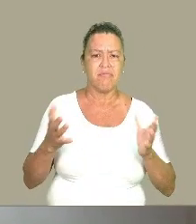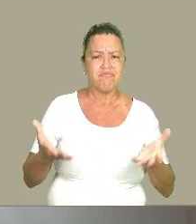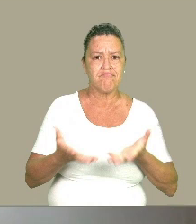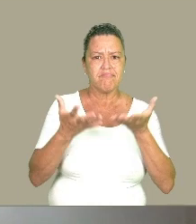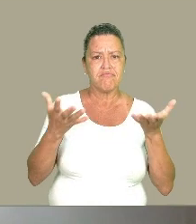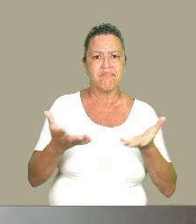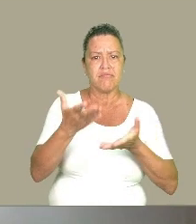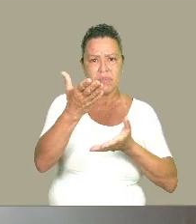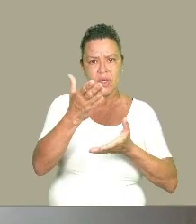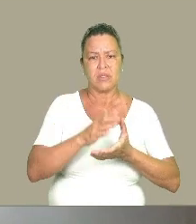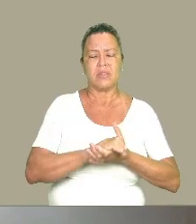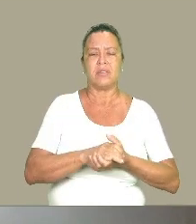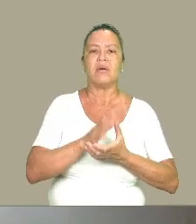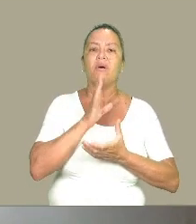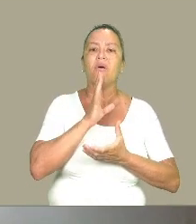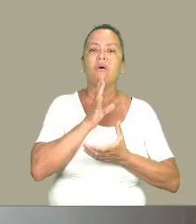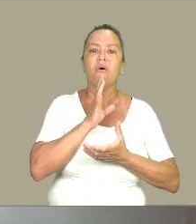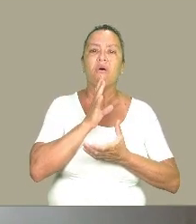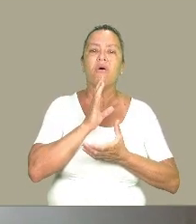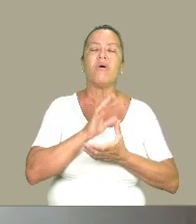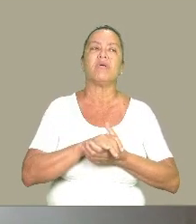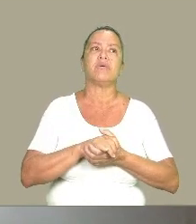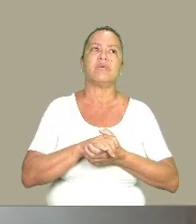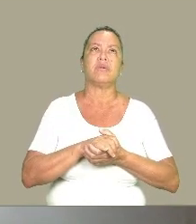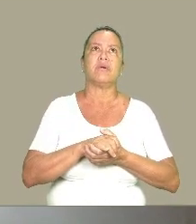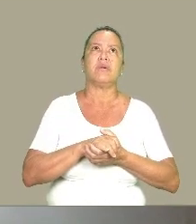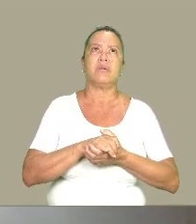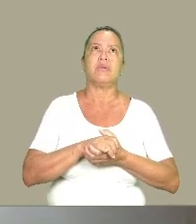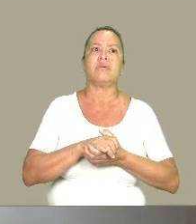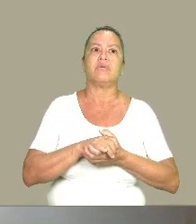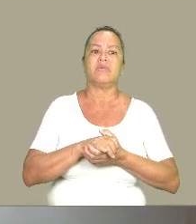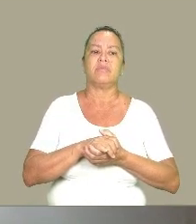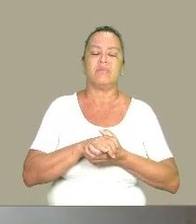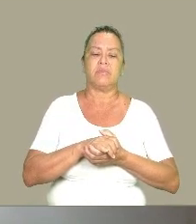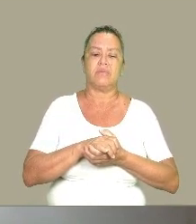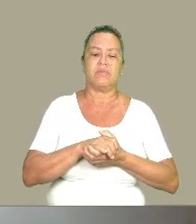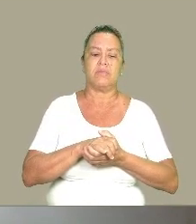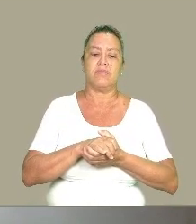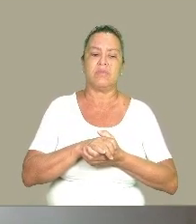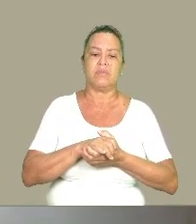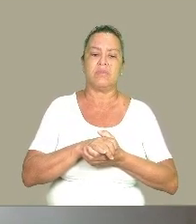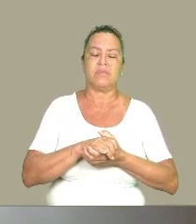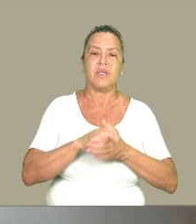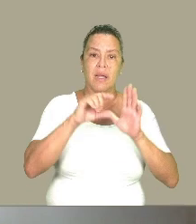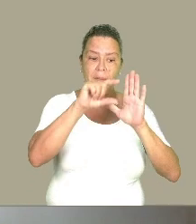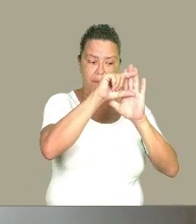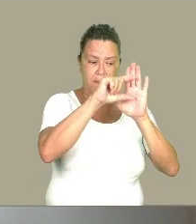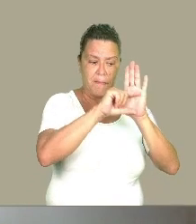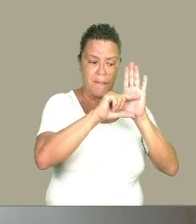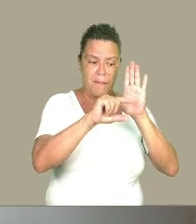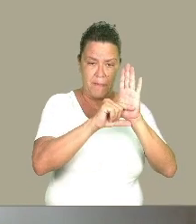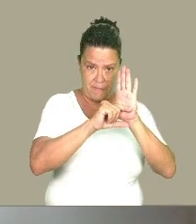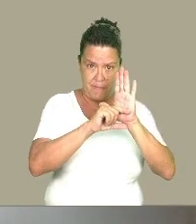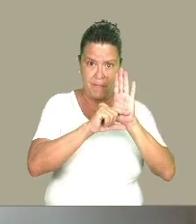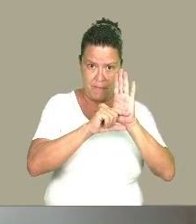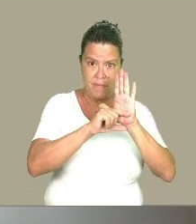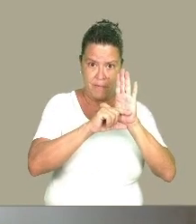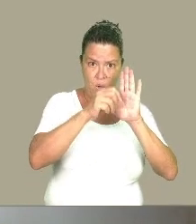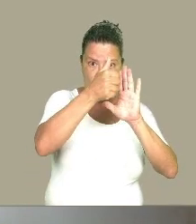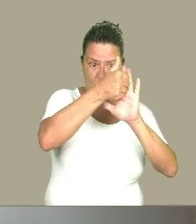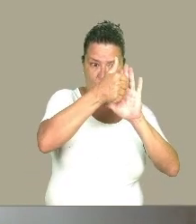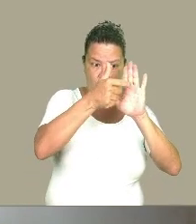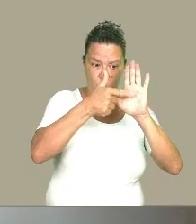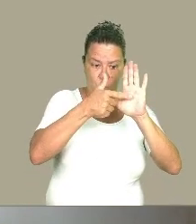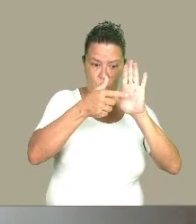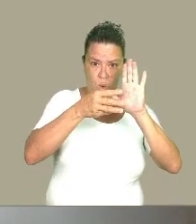vocês a conhecerem, né? E que os primeiros 3 parágrafos falam assim: